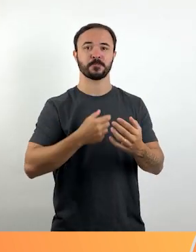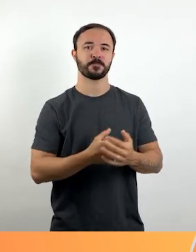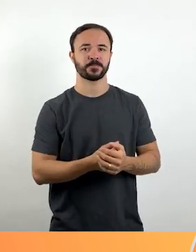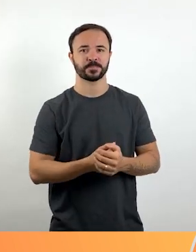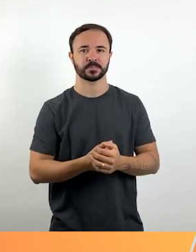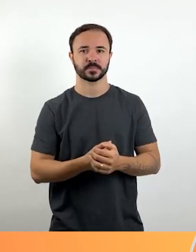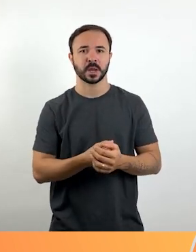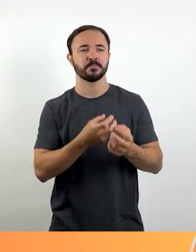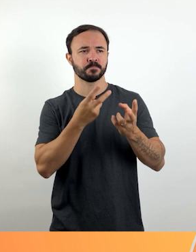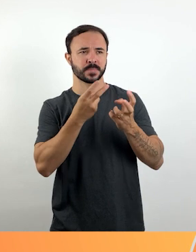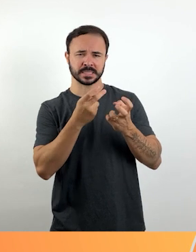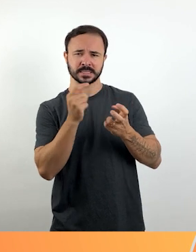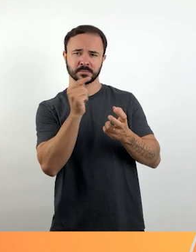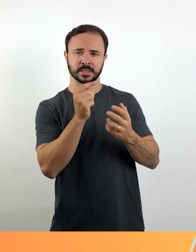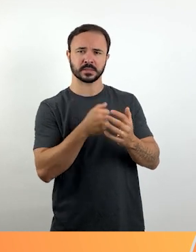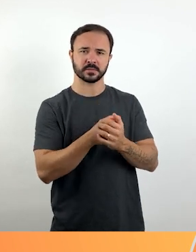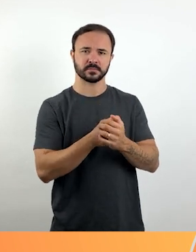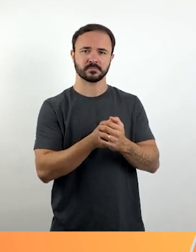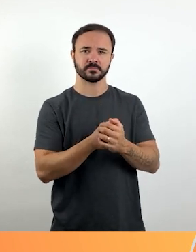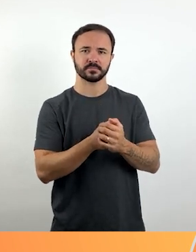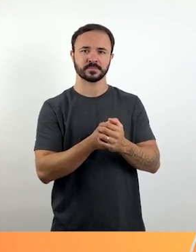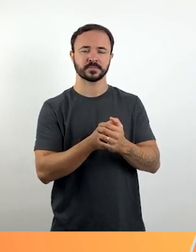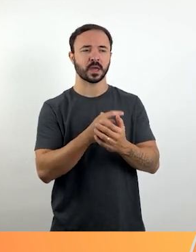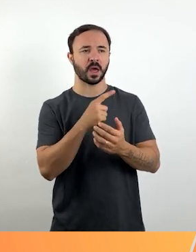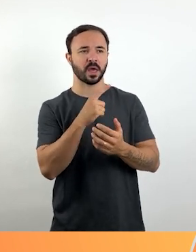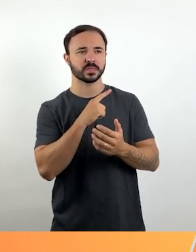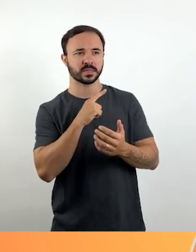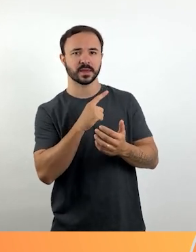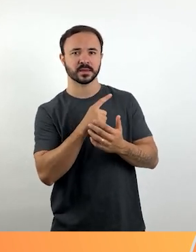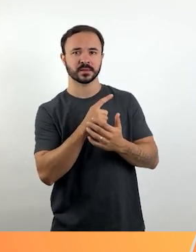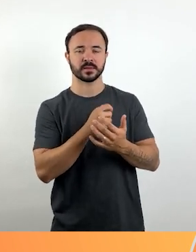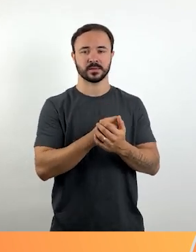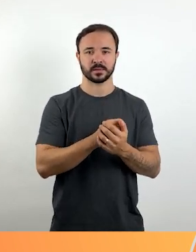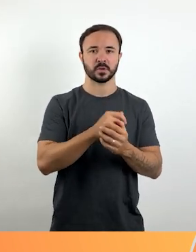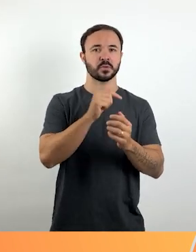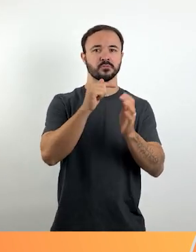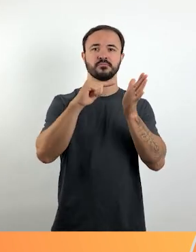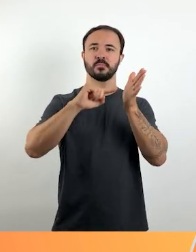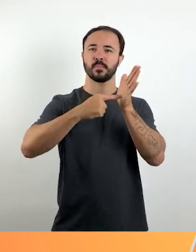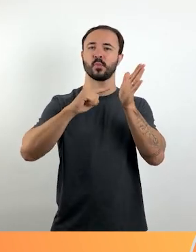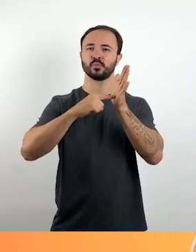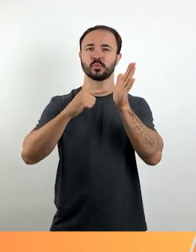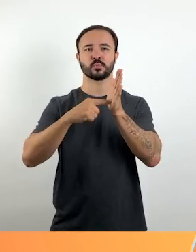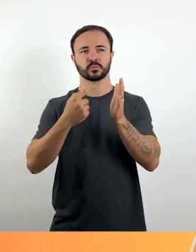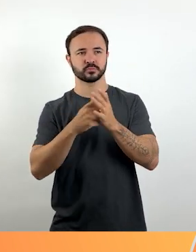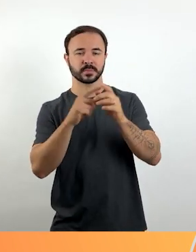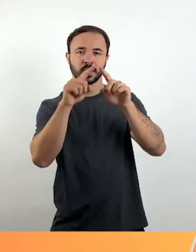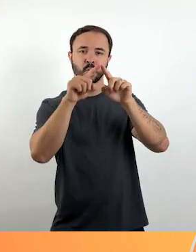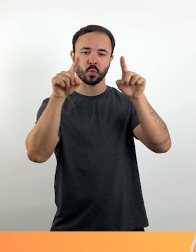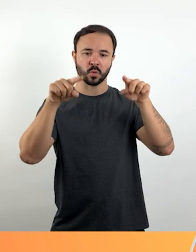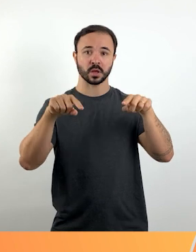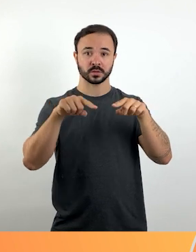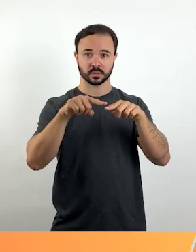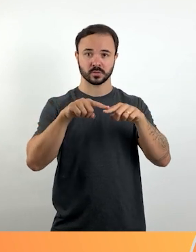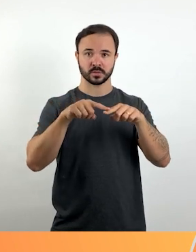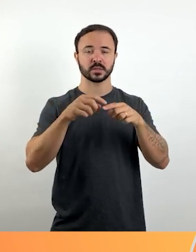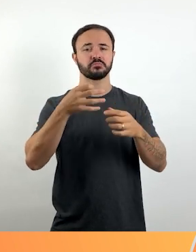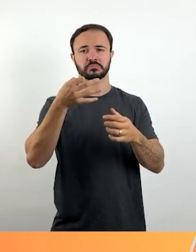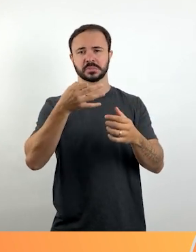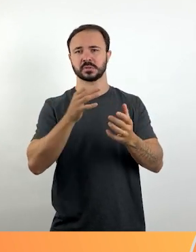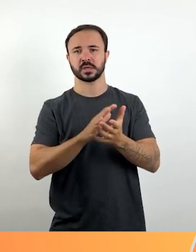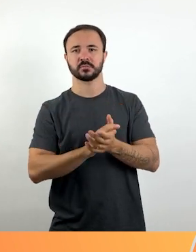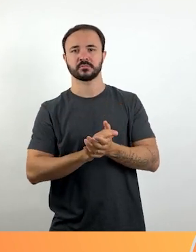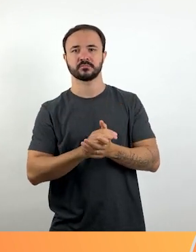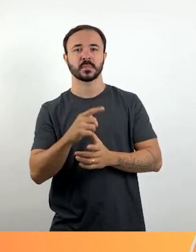os pontos, os vértices, estão sobre pontos aqui no quadriculado, né? A gente já observa aqui 5